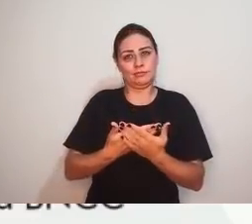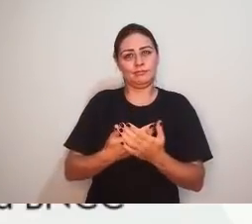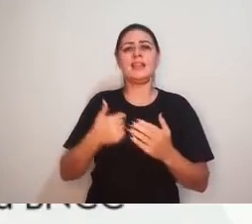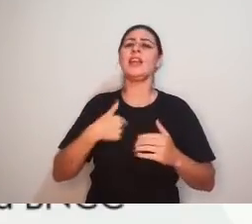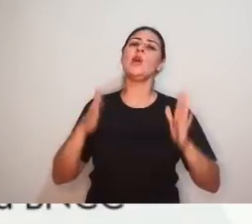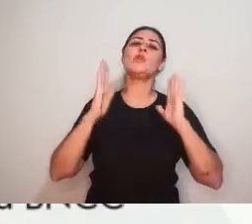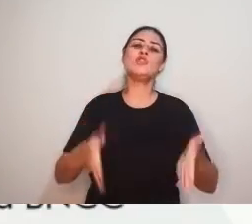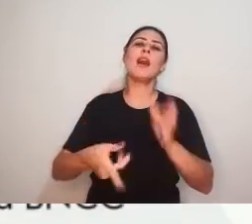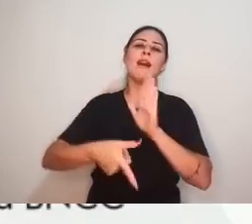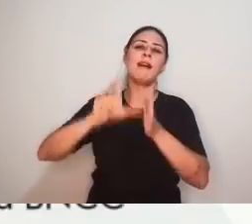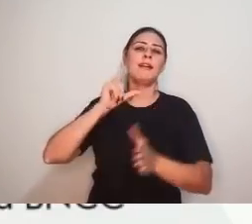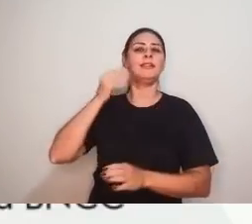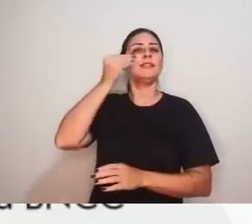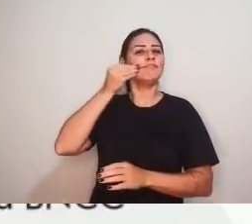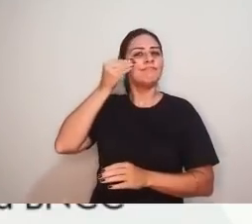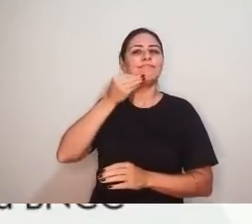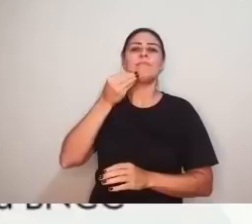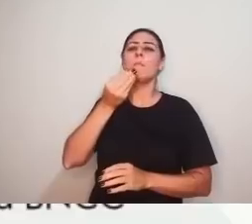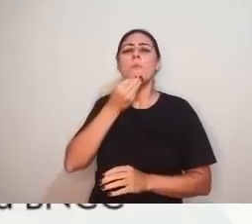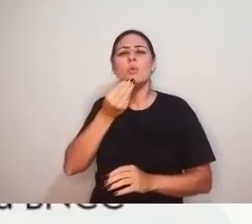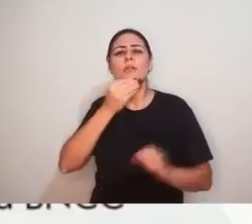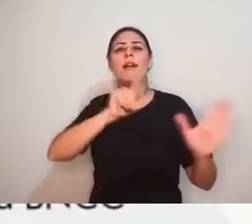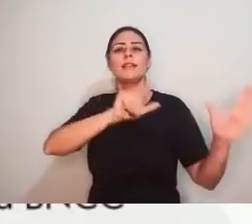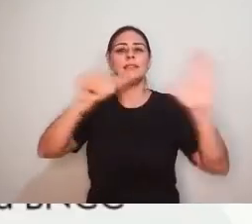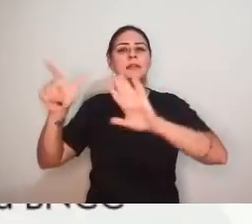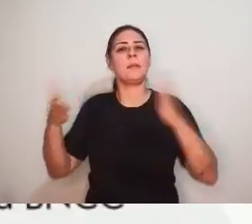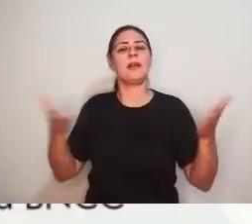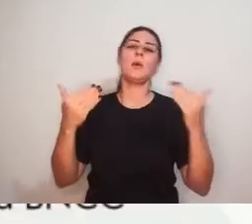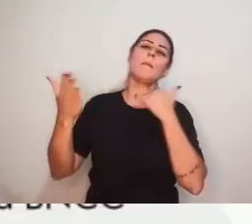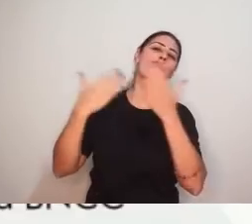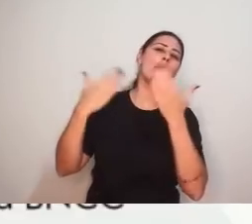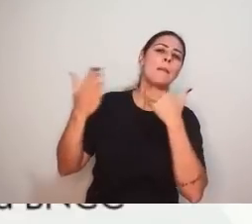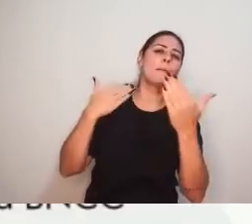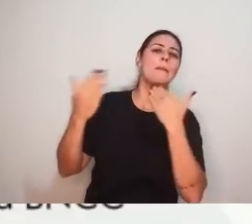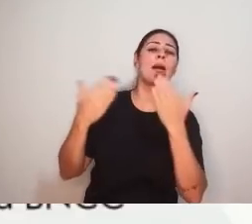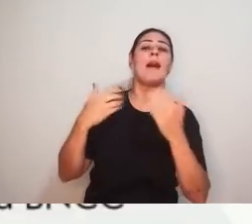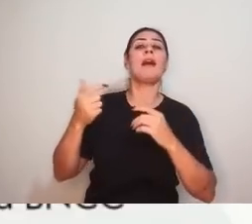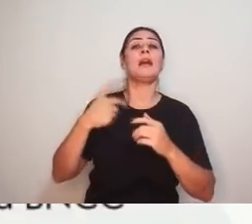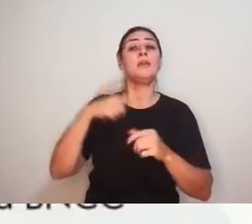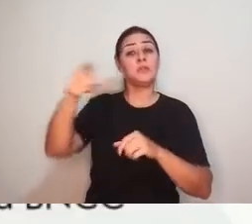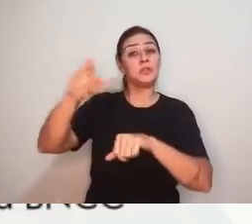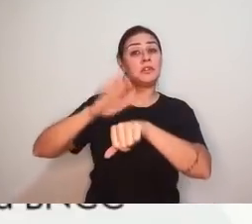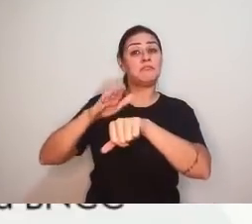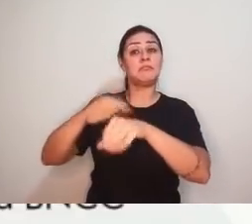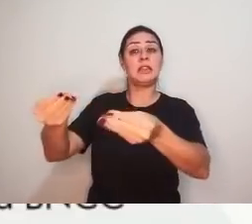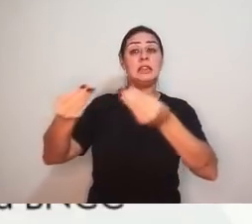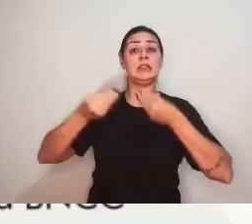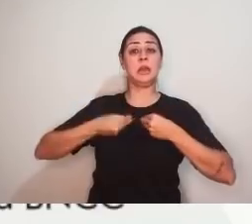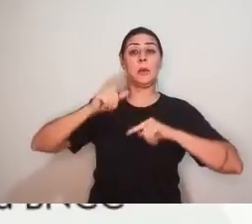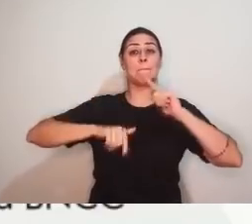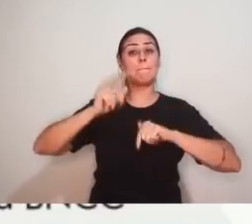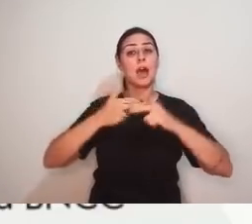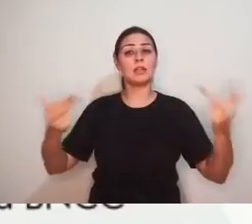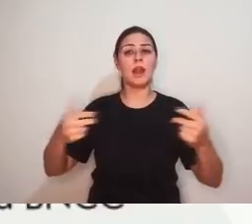Eu tive a oportunidade de conversar com vocês ao longo dessa semana e tive acesso ao material